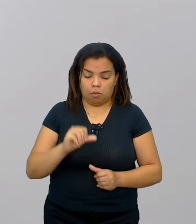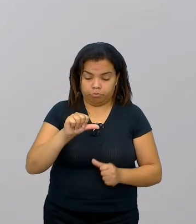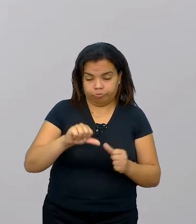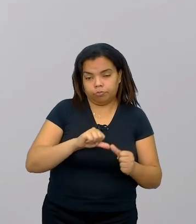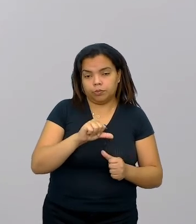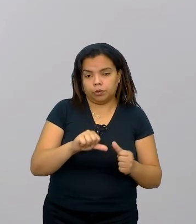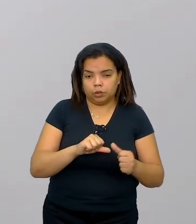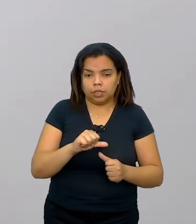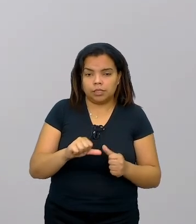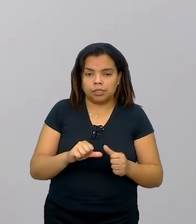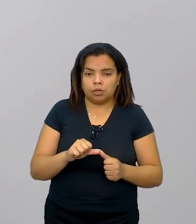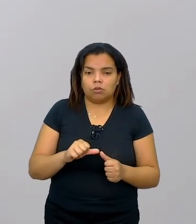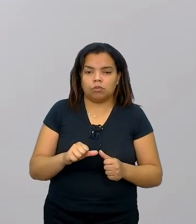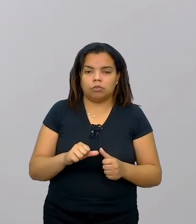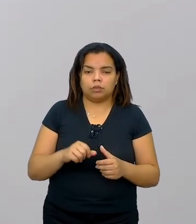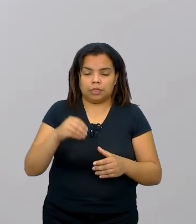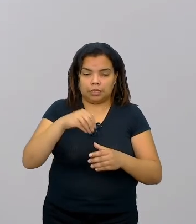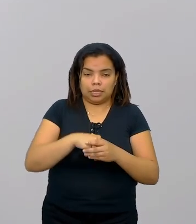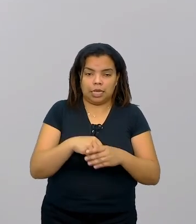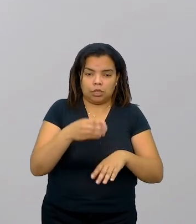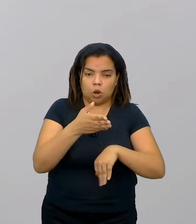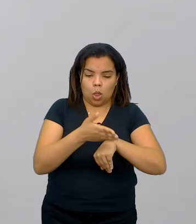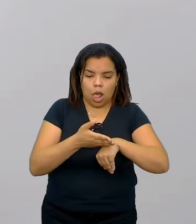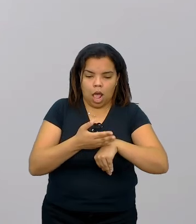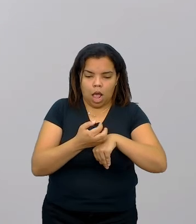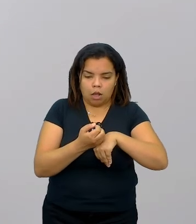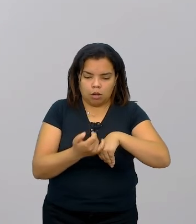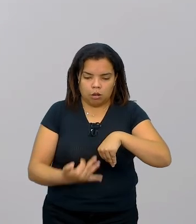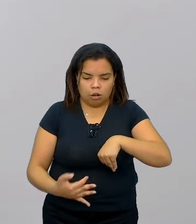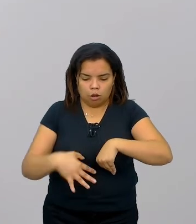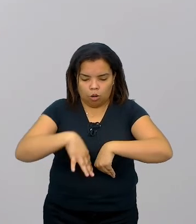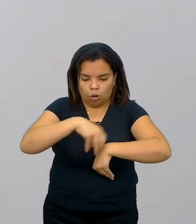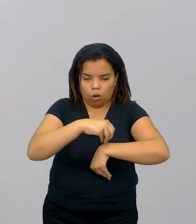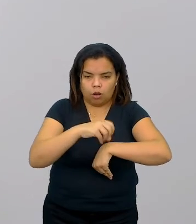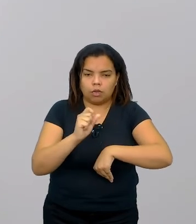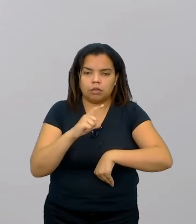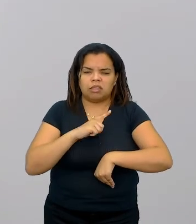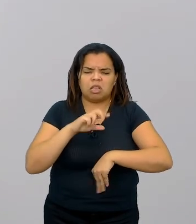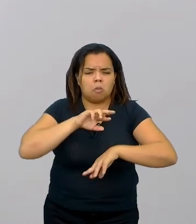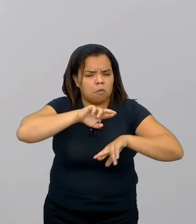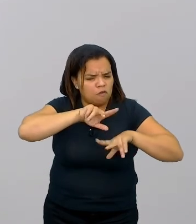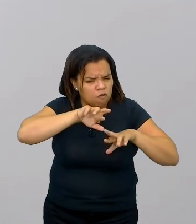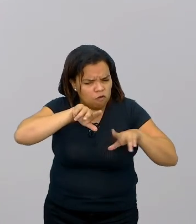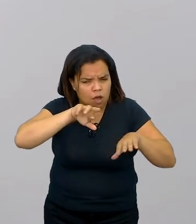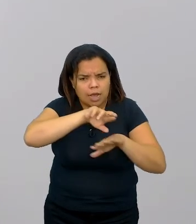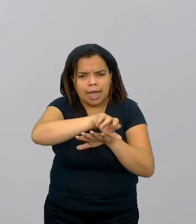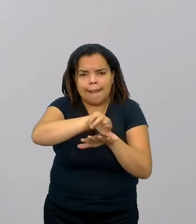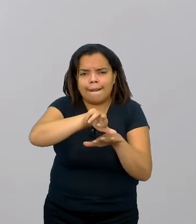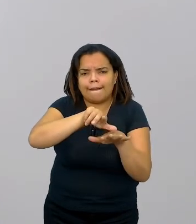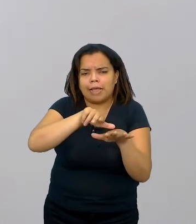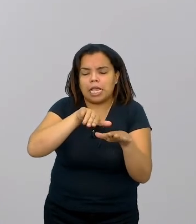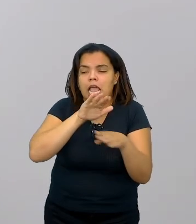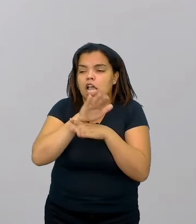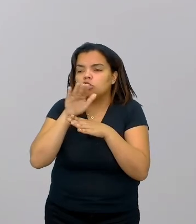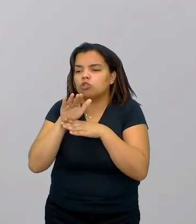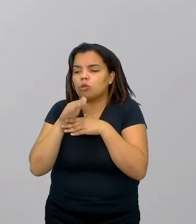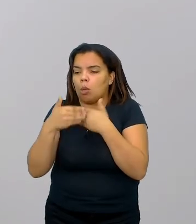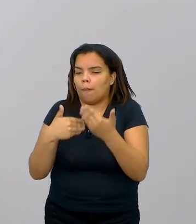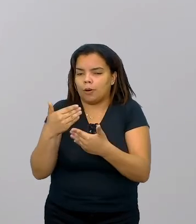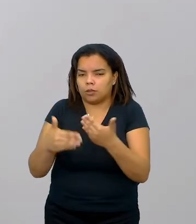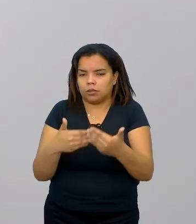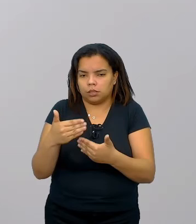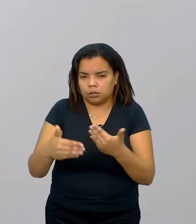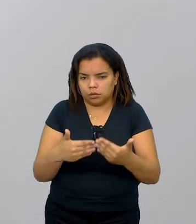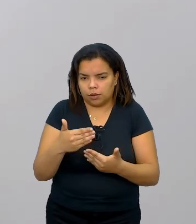mutação, né? Dentro da coagulação, a gente tem diversos outros fatores de coagulação que auxiliam nesse processo,